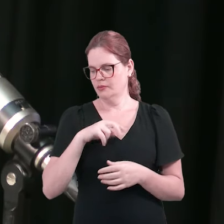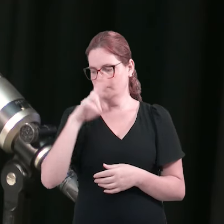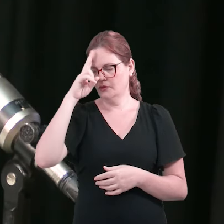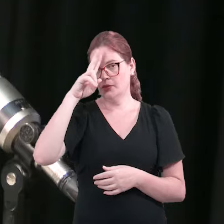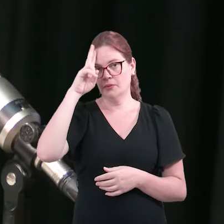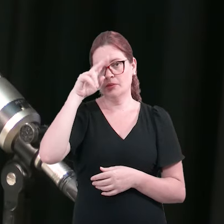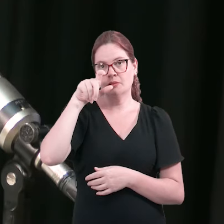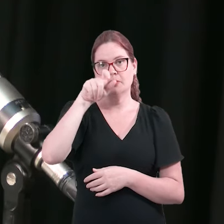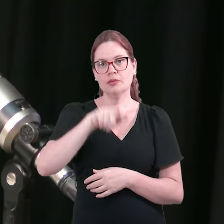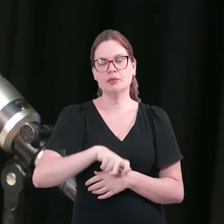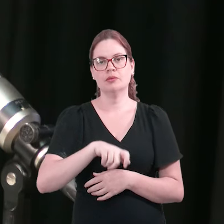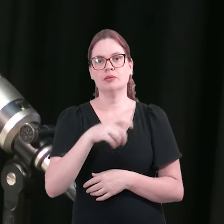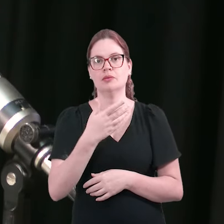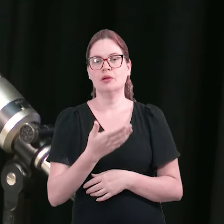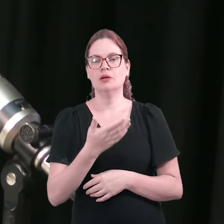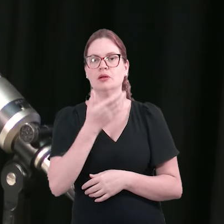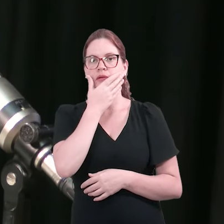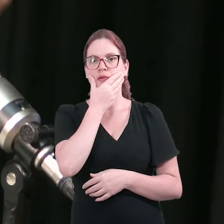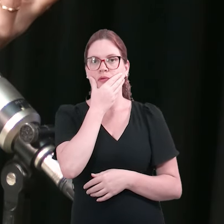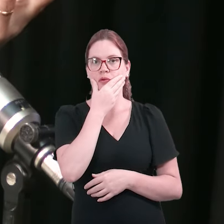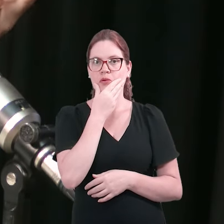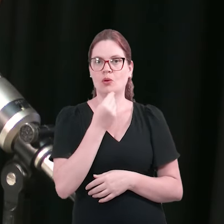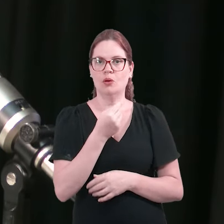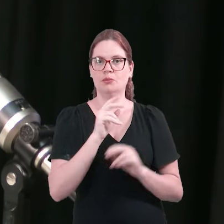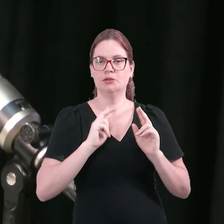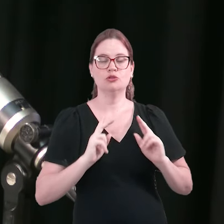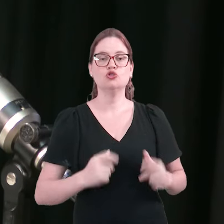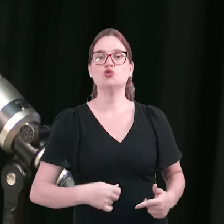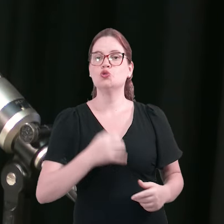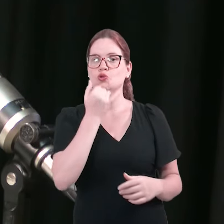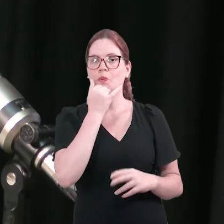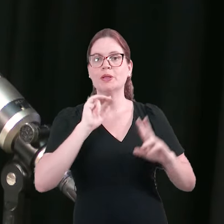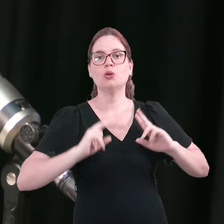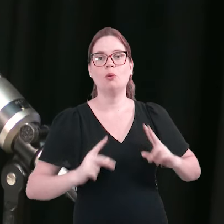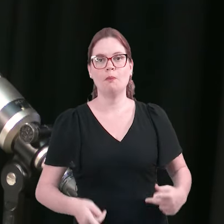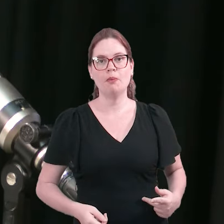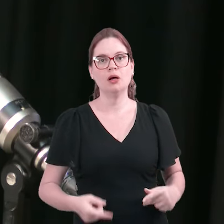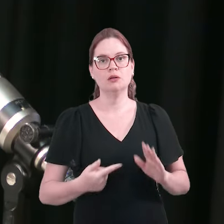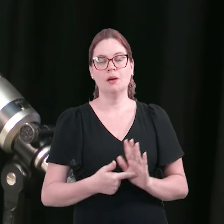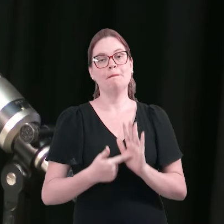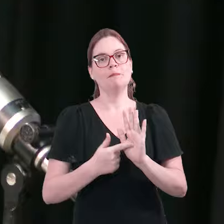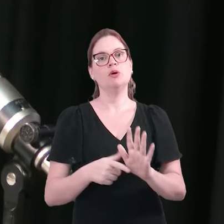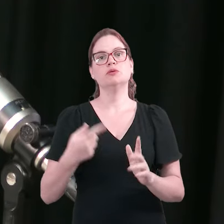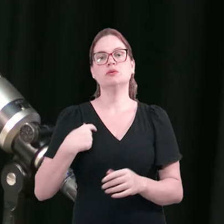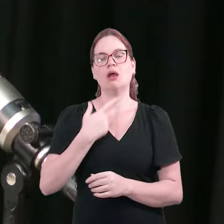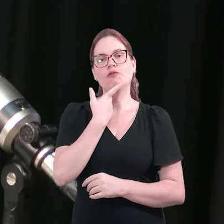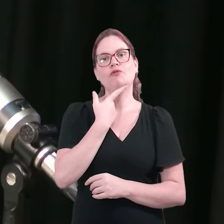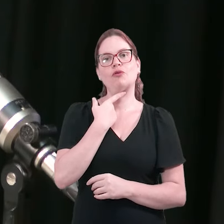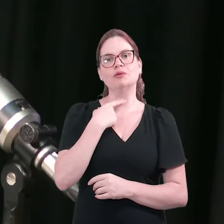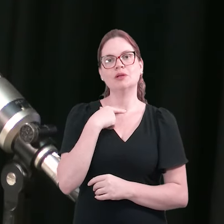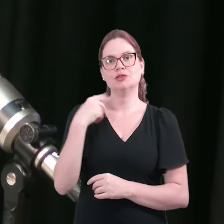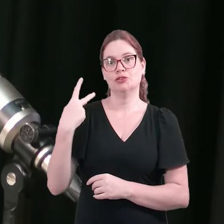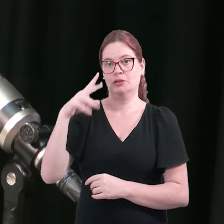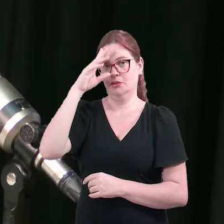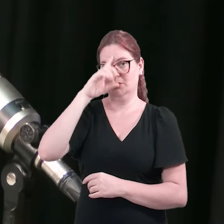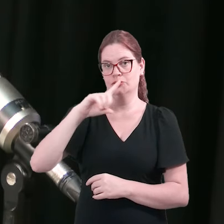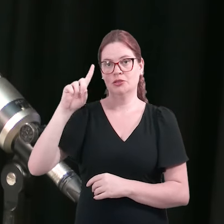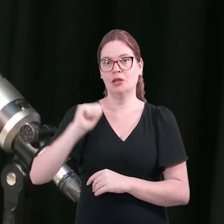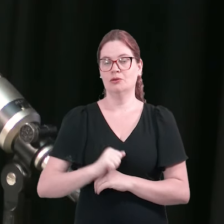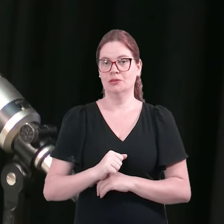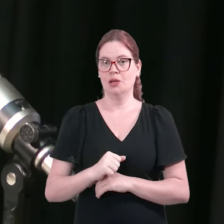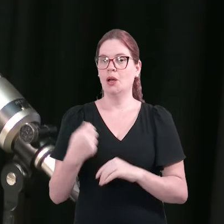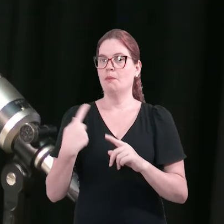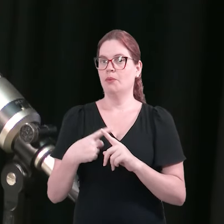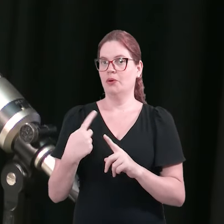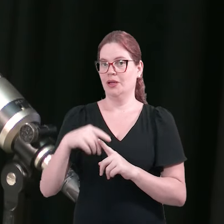do homem, né, ela se reflete no homem aquela que é a vontade de Deus, o desejo de Deus. O desejo de Deus é